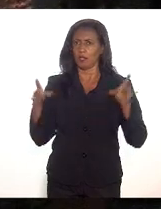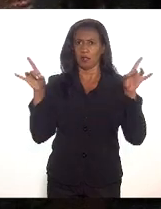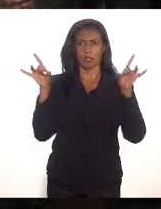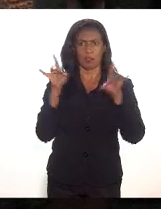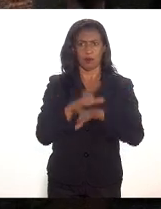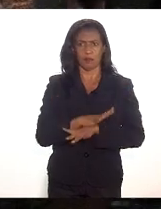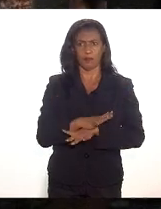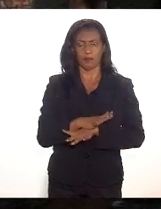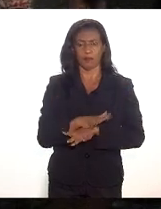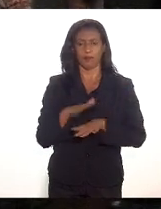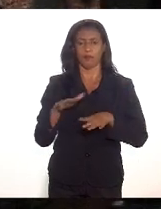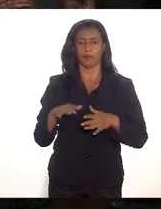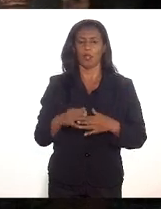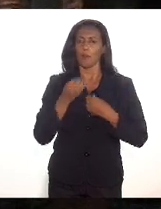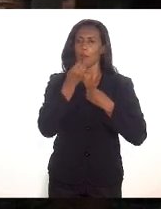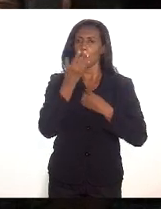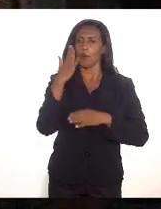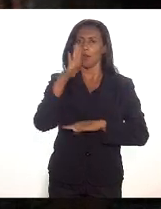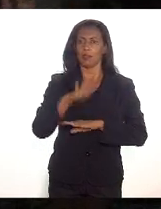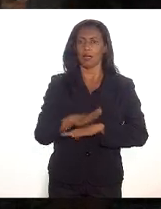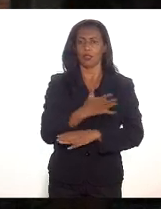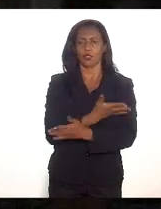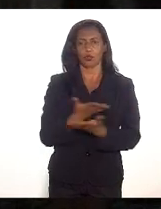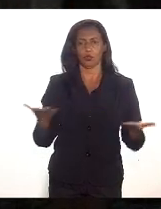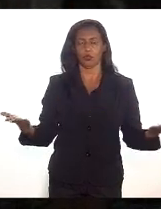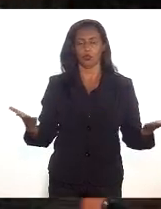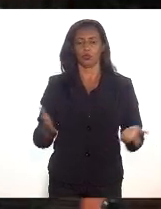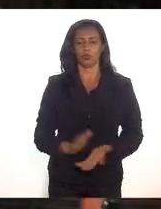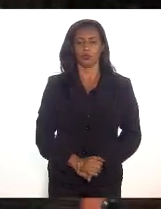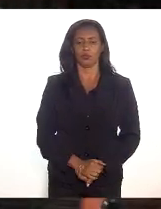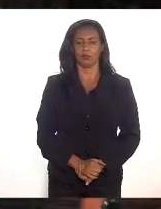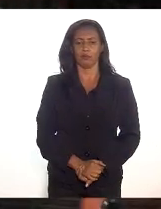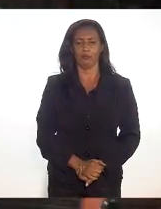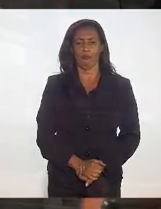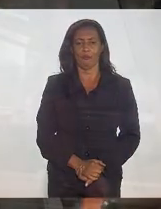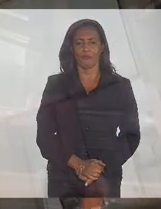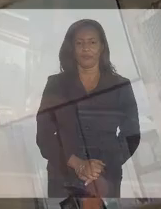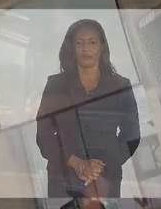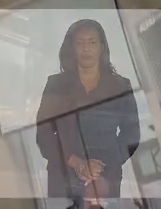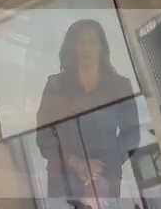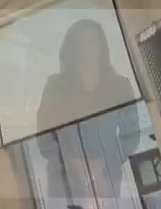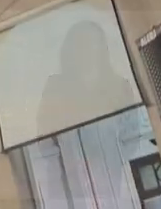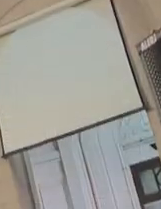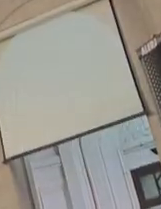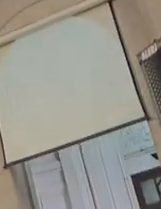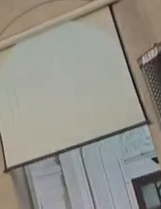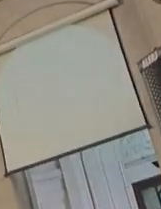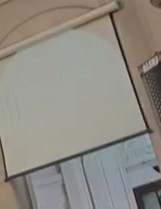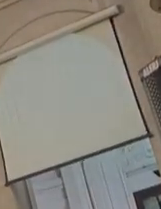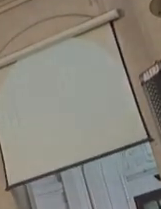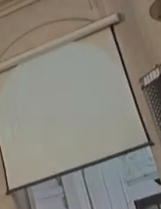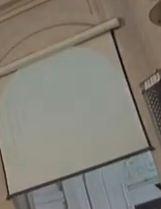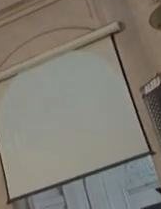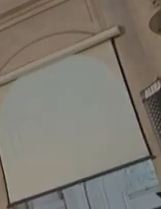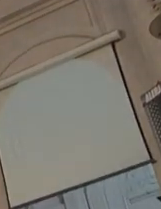a presente sessão. Boa tarde a todos.